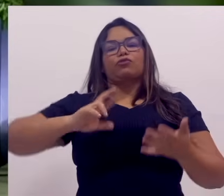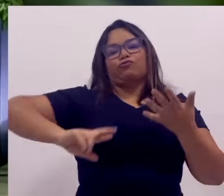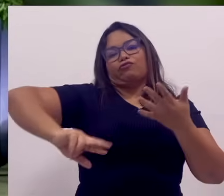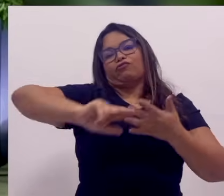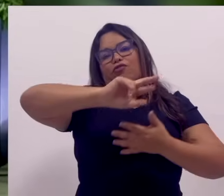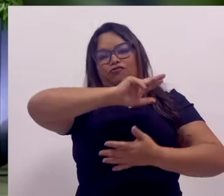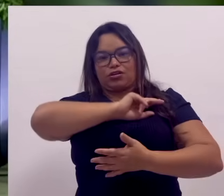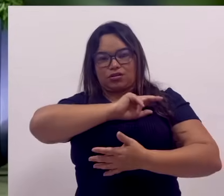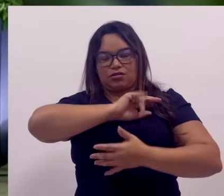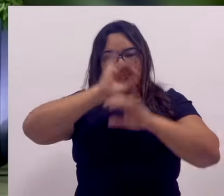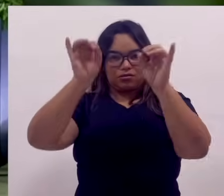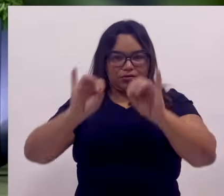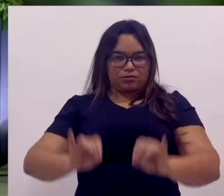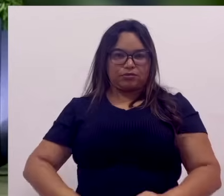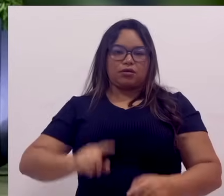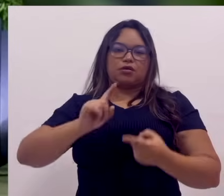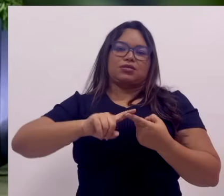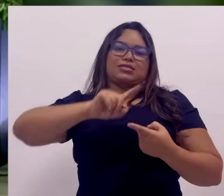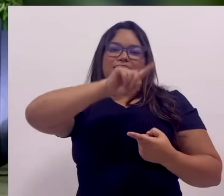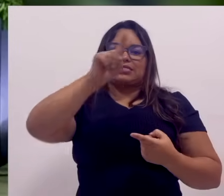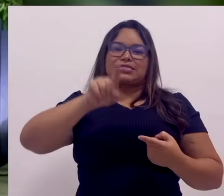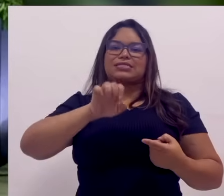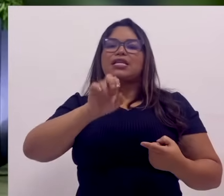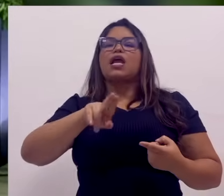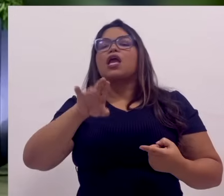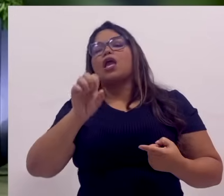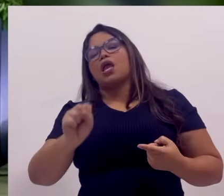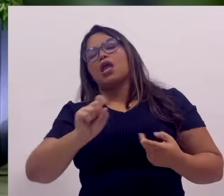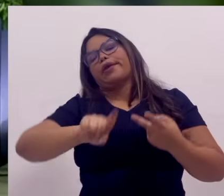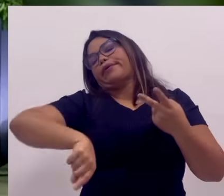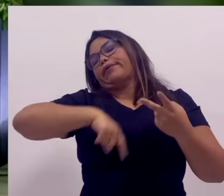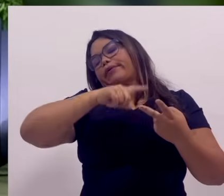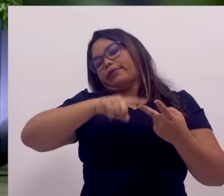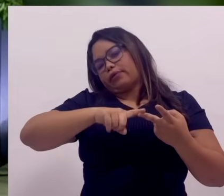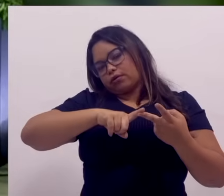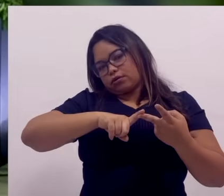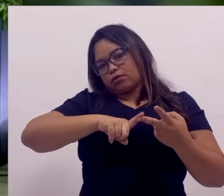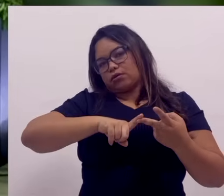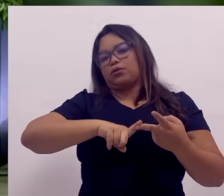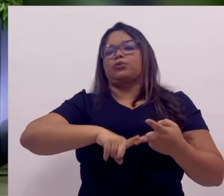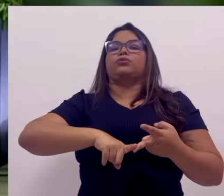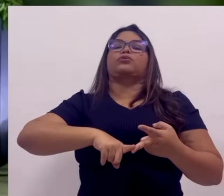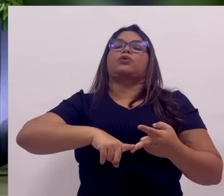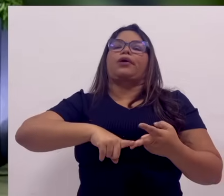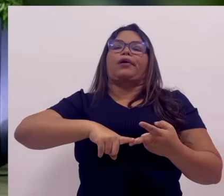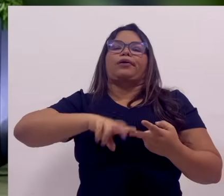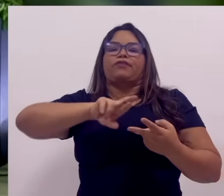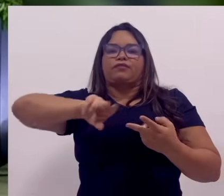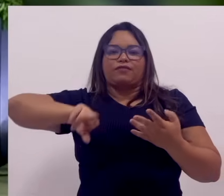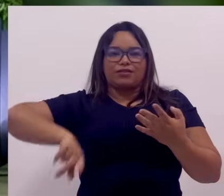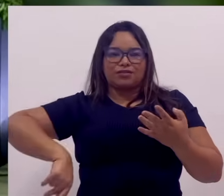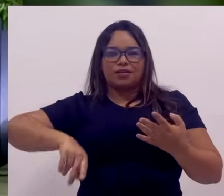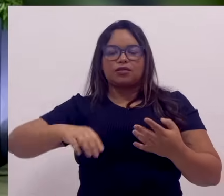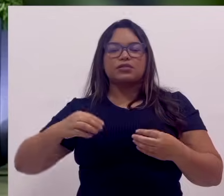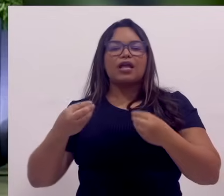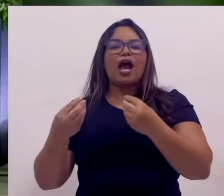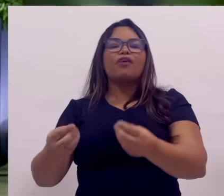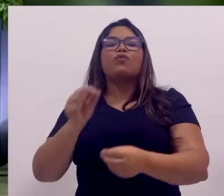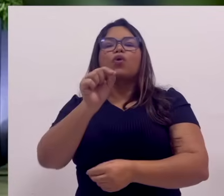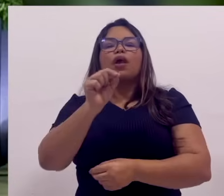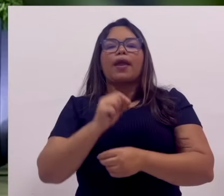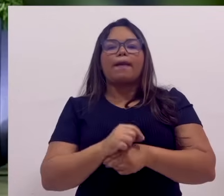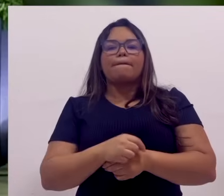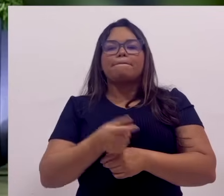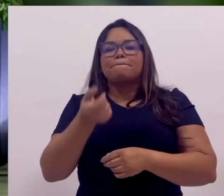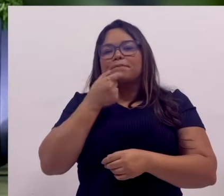Baco, Zeus, Júpiter, Osíris, a quem se rendia culto, isso era feito com biscoitinhos redondos,